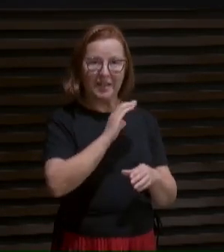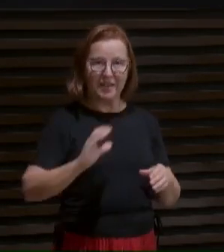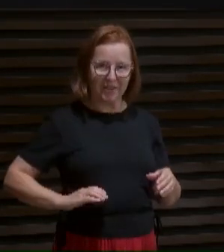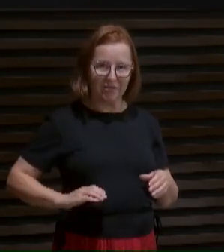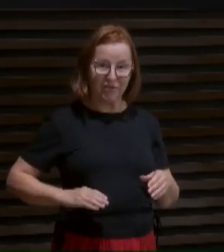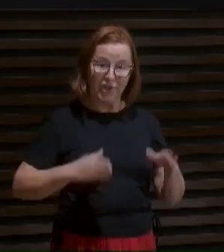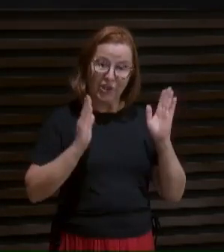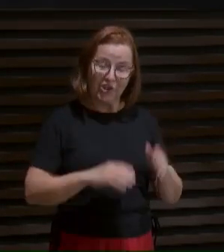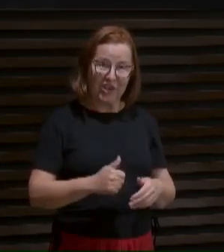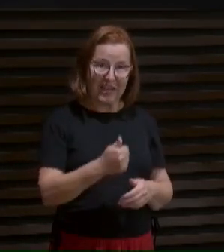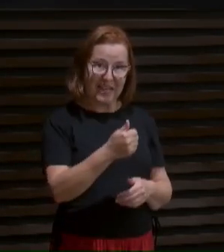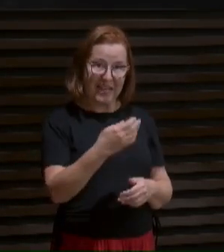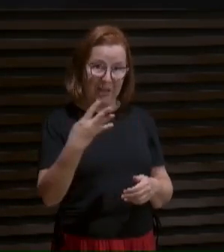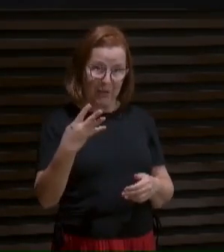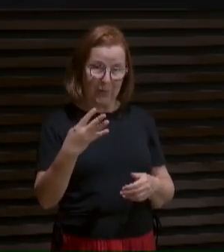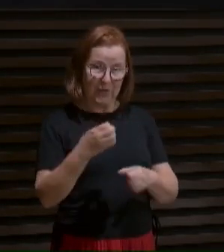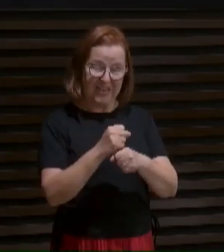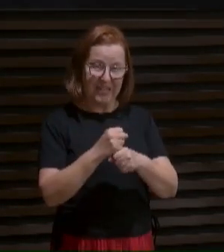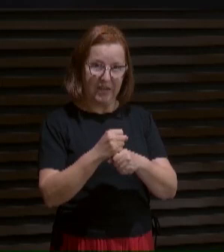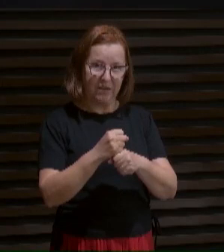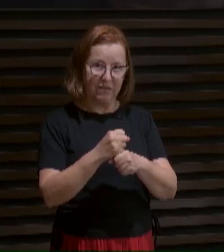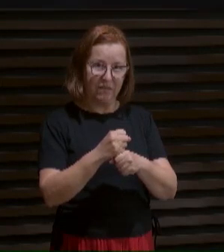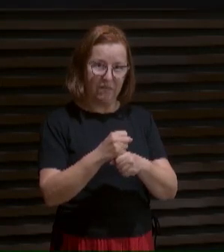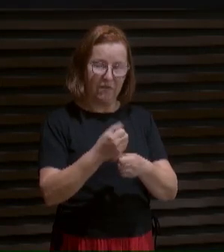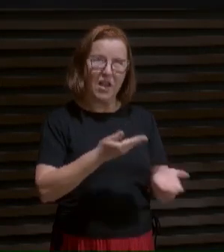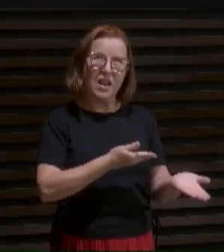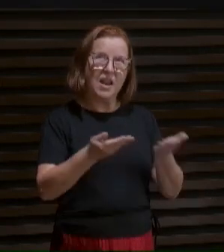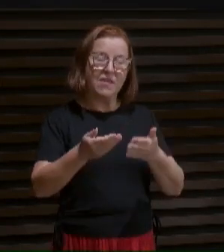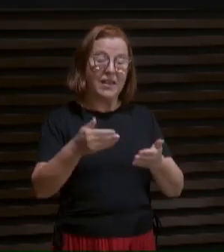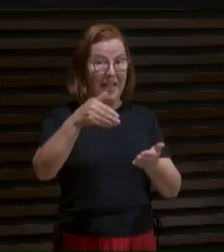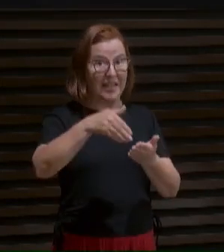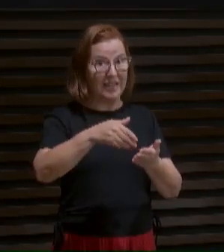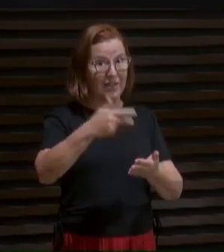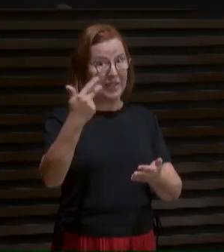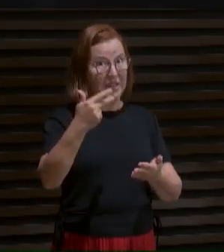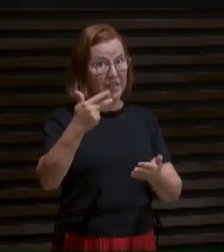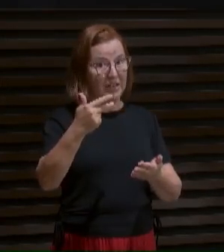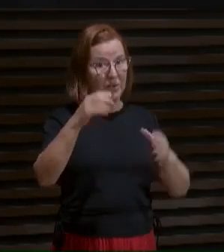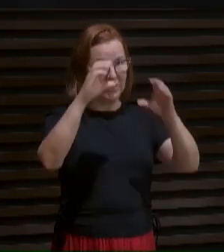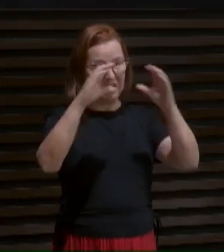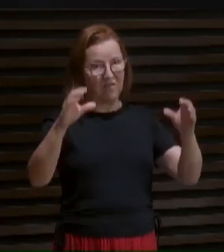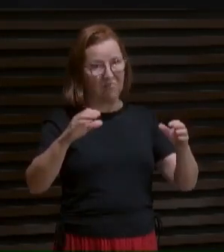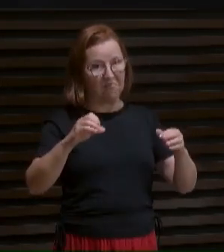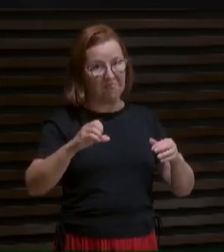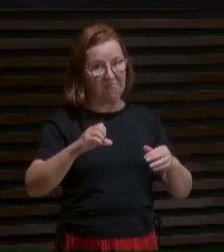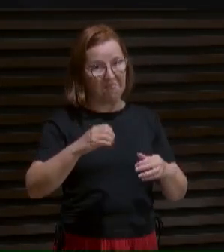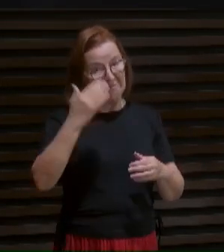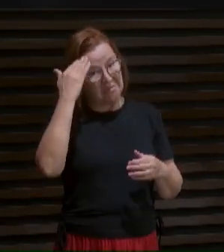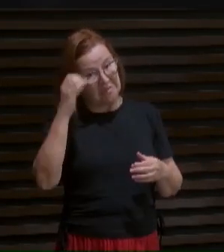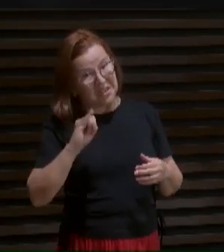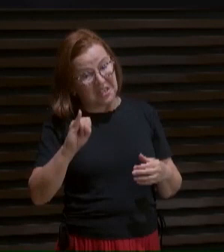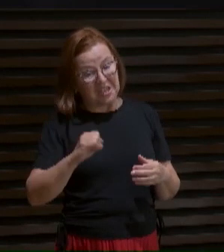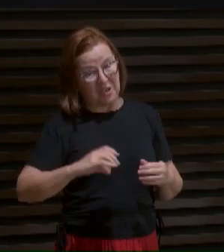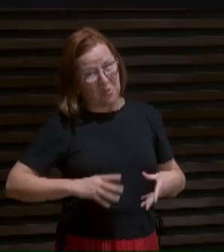foi arrebatado até o terceiro céu, se no corpo ou fora do corpo, não sei, Deus